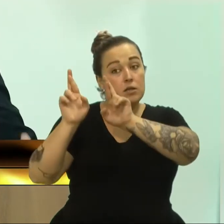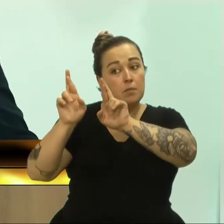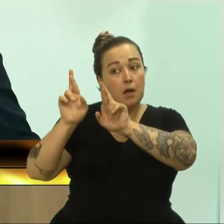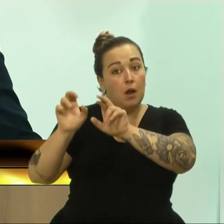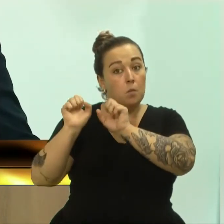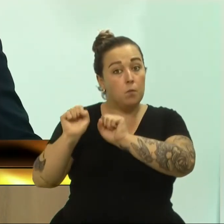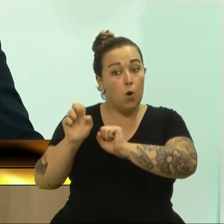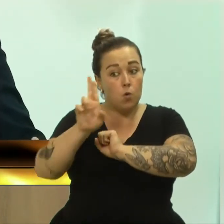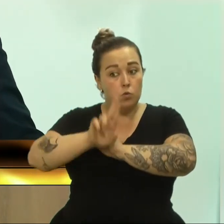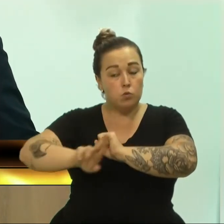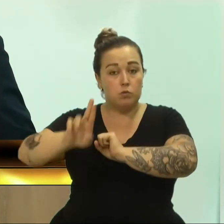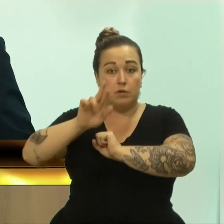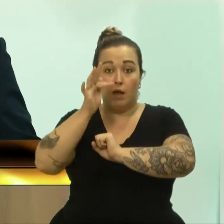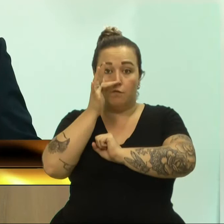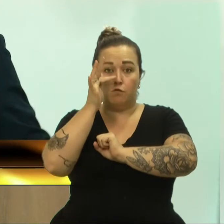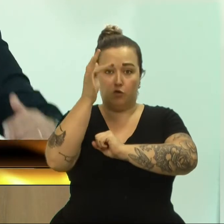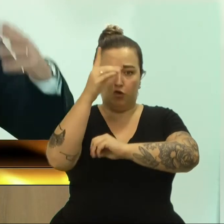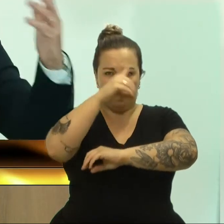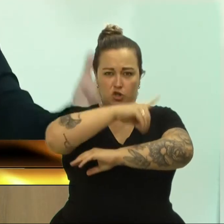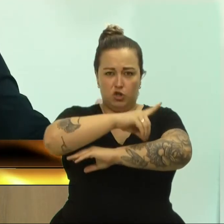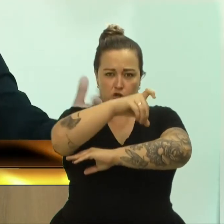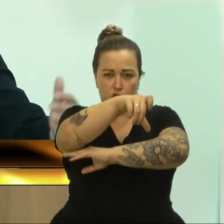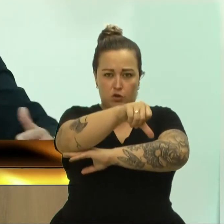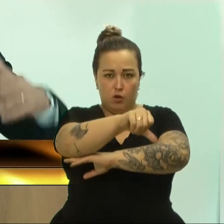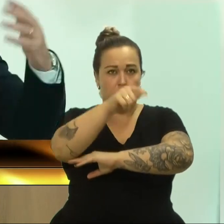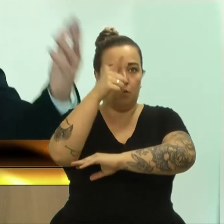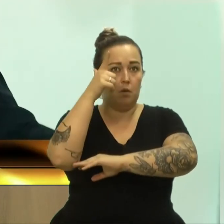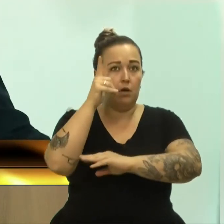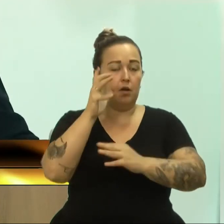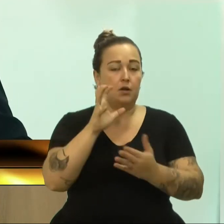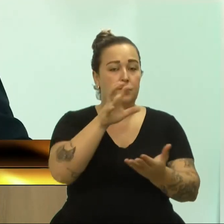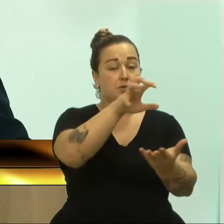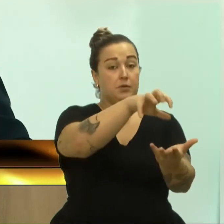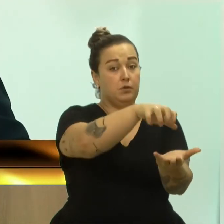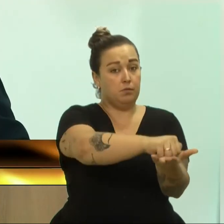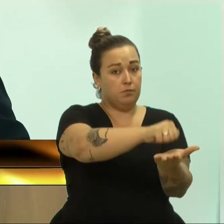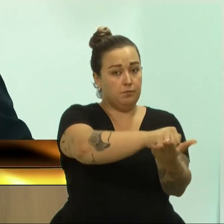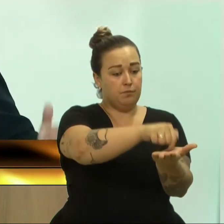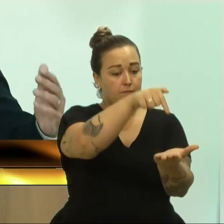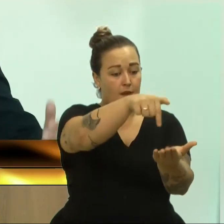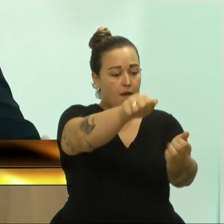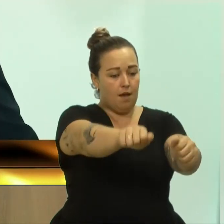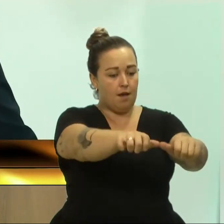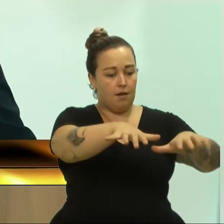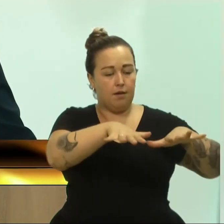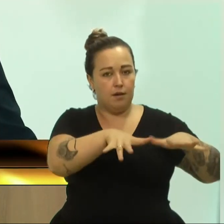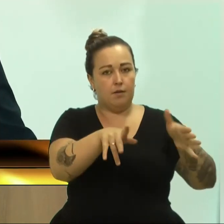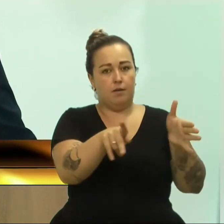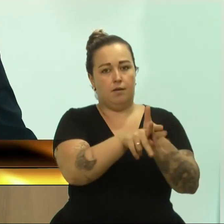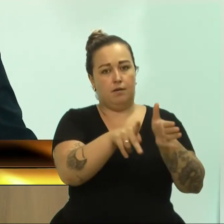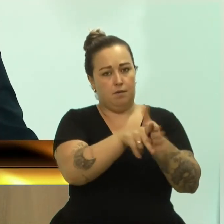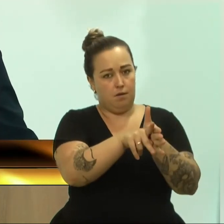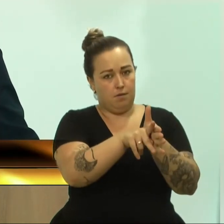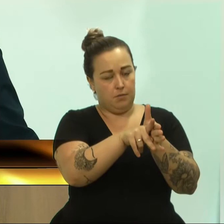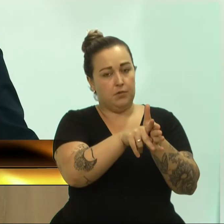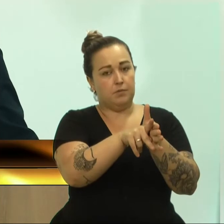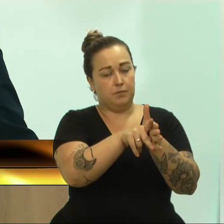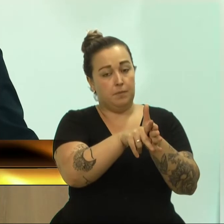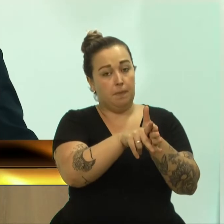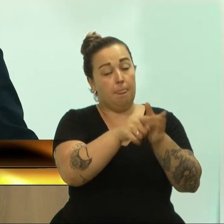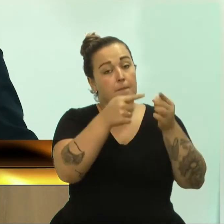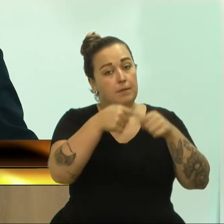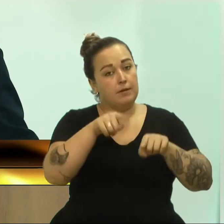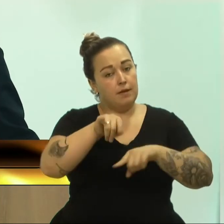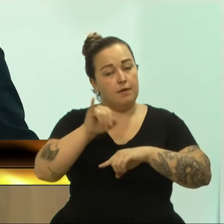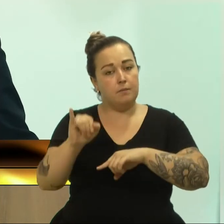estar aqui no nosso plenário, que é muito mais confortável, é muito maior. Mas, de qualquer maneira, o importante é que